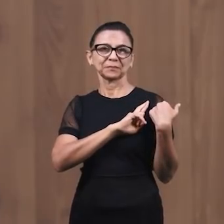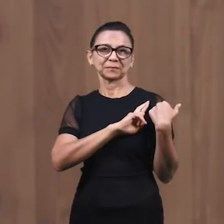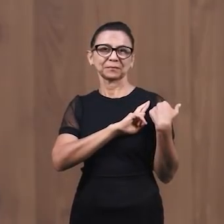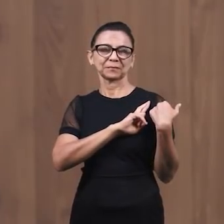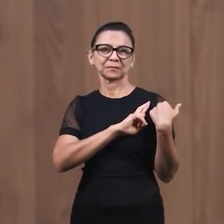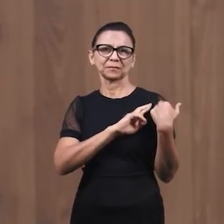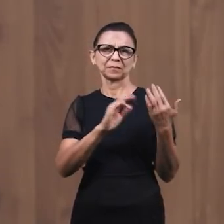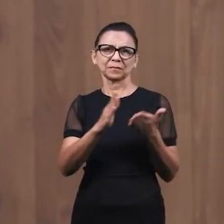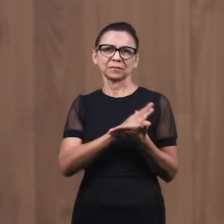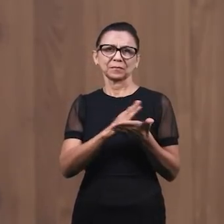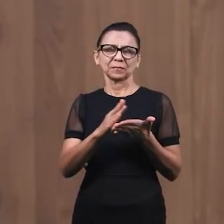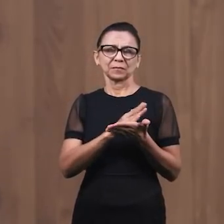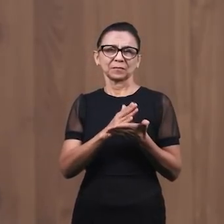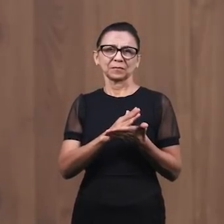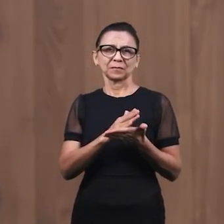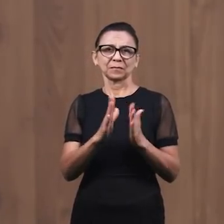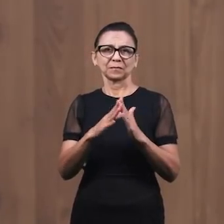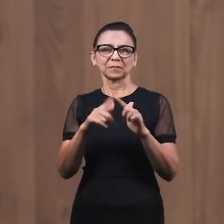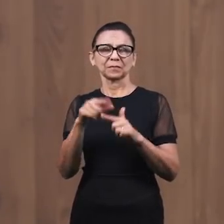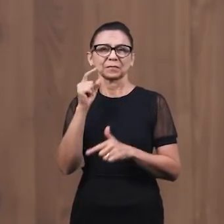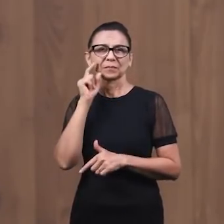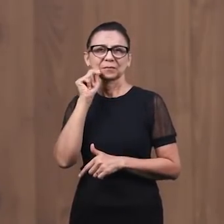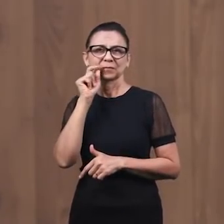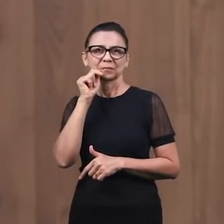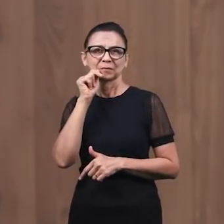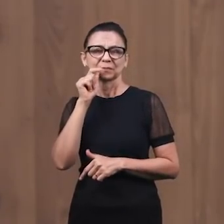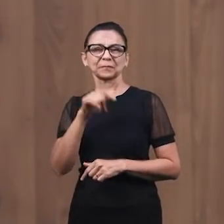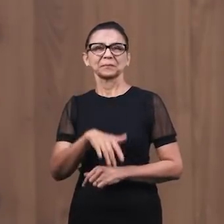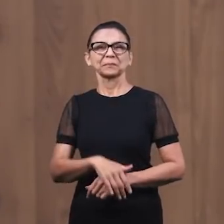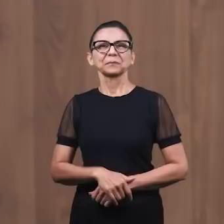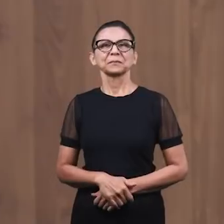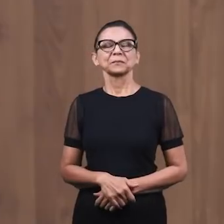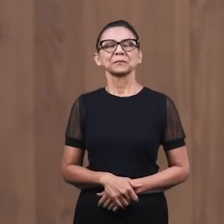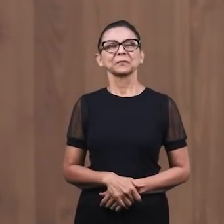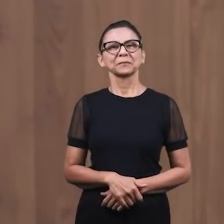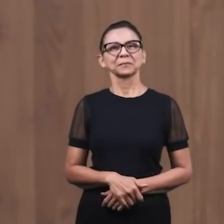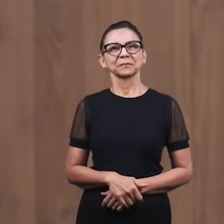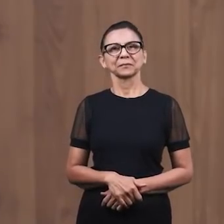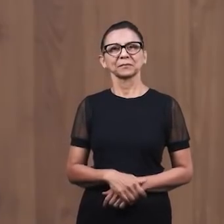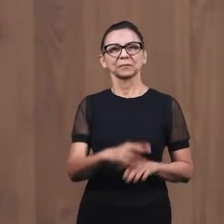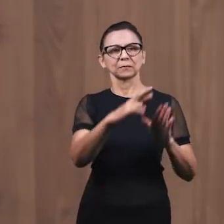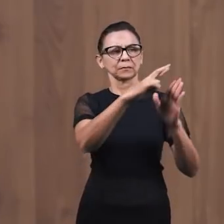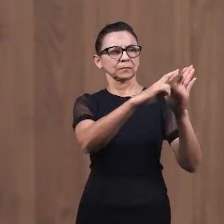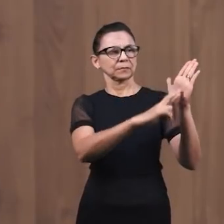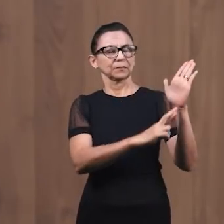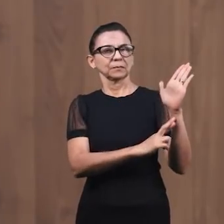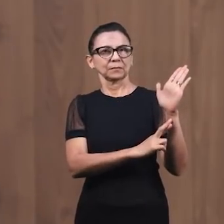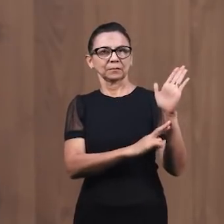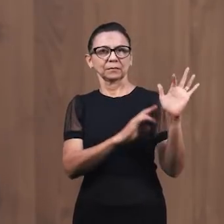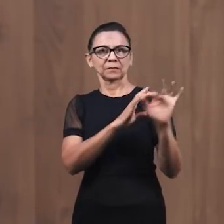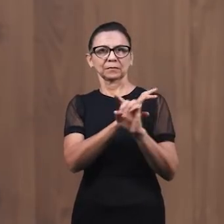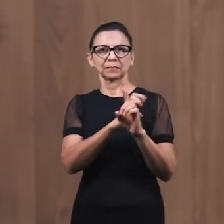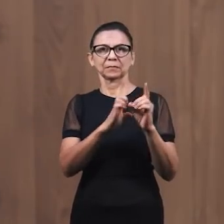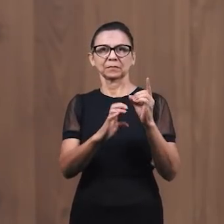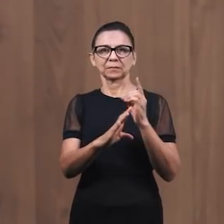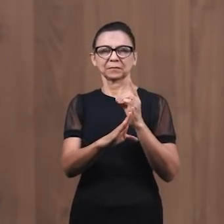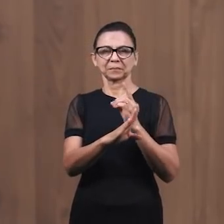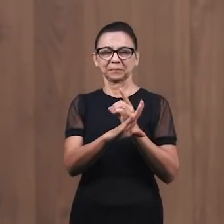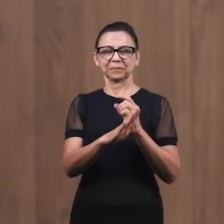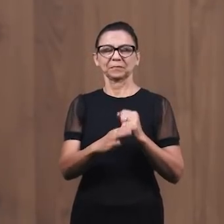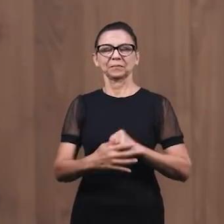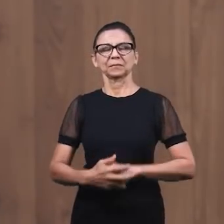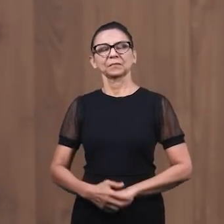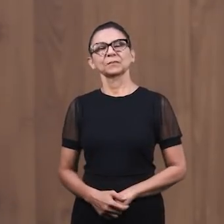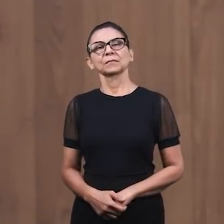e também algumas igrejas da Suíça. Ele vai nos dar um relatório relacionado à escola bíblica dominical ali